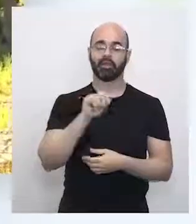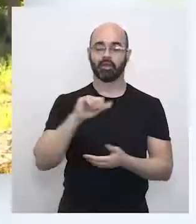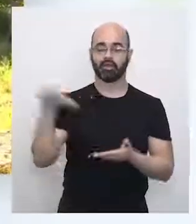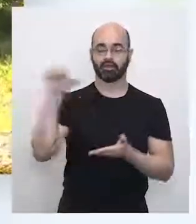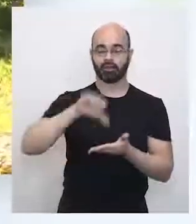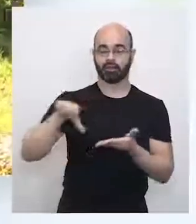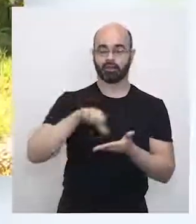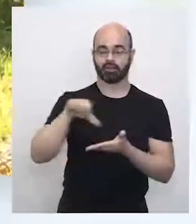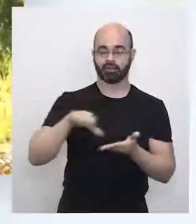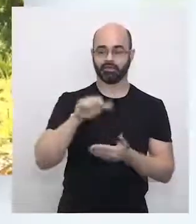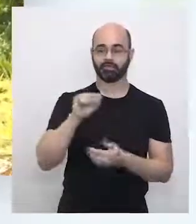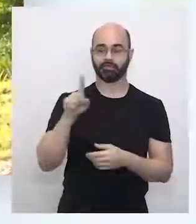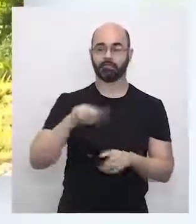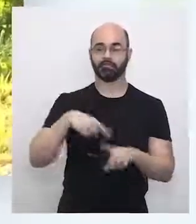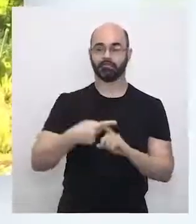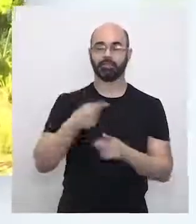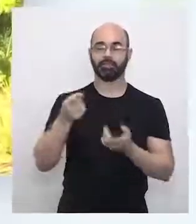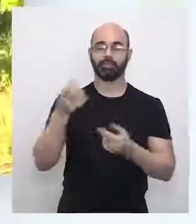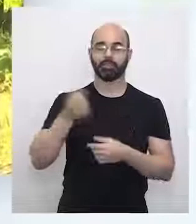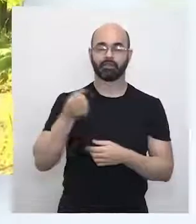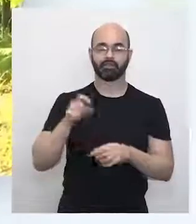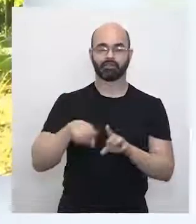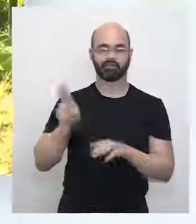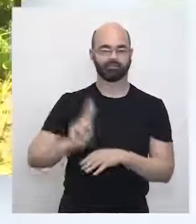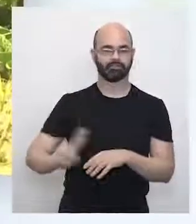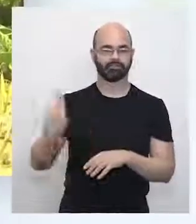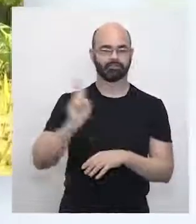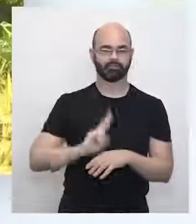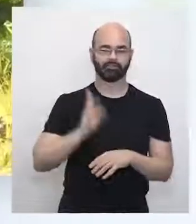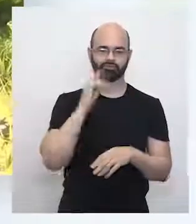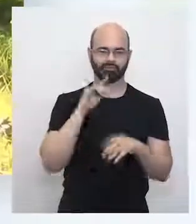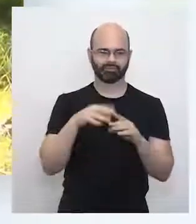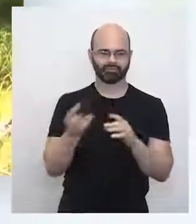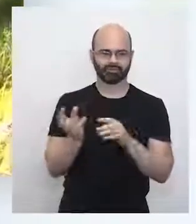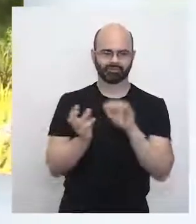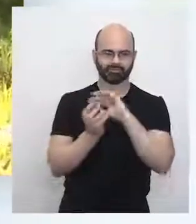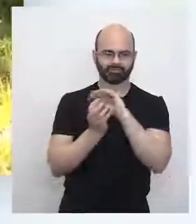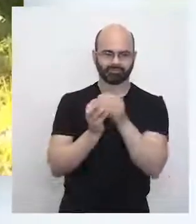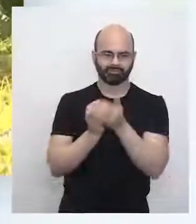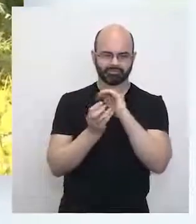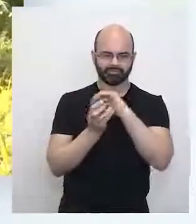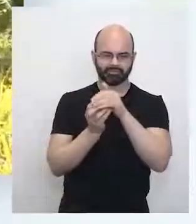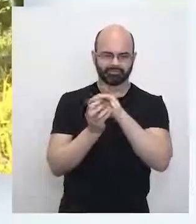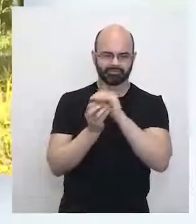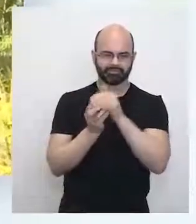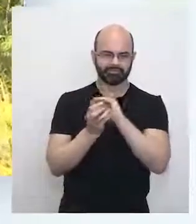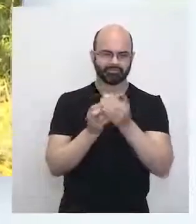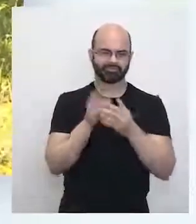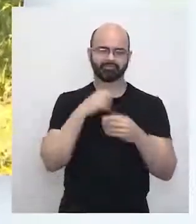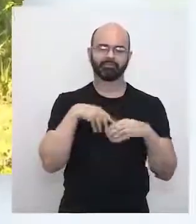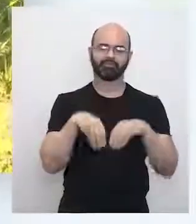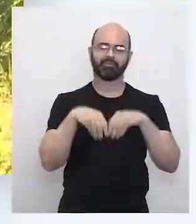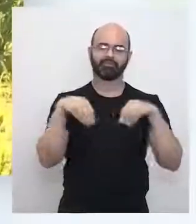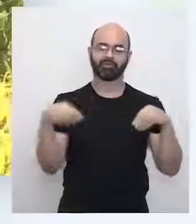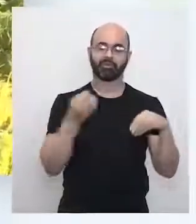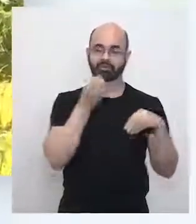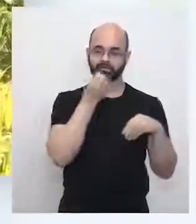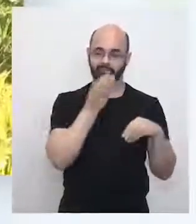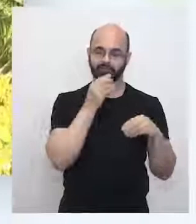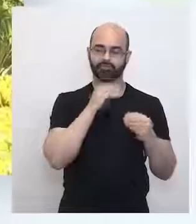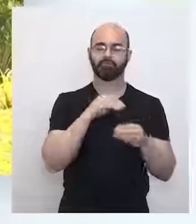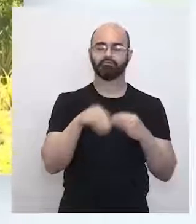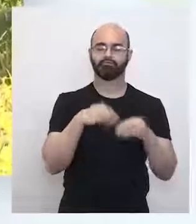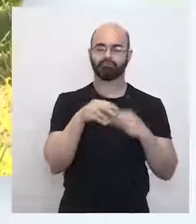na culinária local. Dessa parte mais esbranquiçada, o mesocarpo, se faz uma farinha nutritiva, que é misturada a